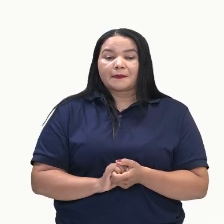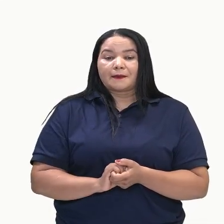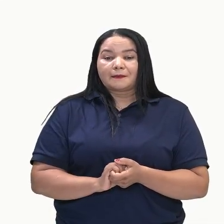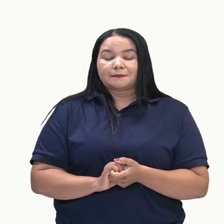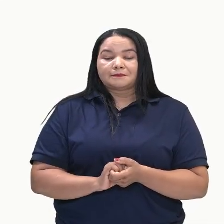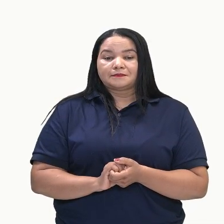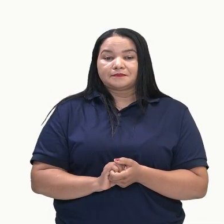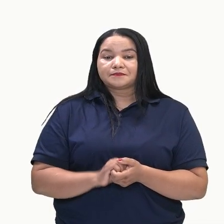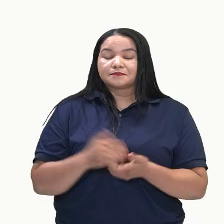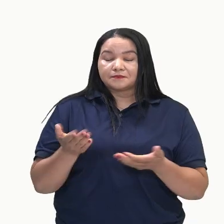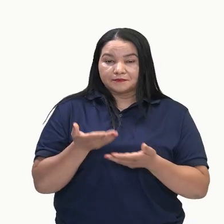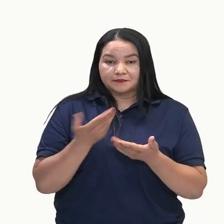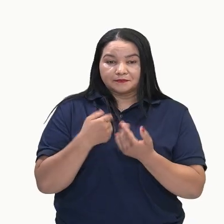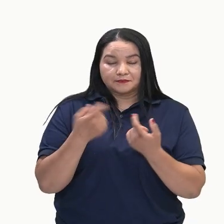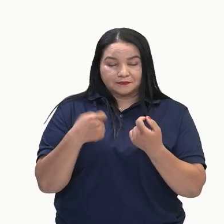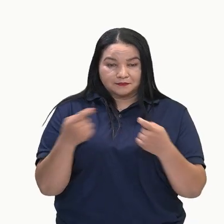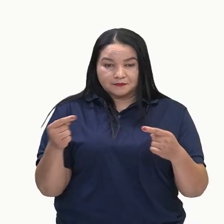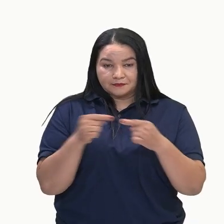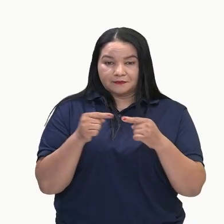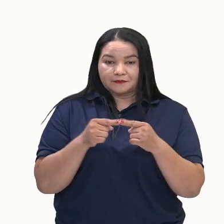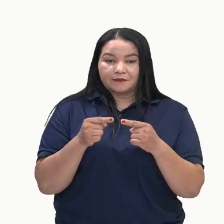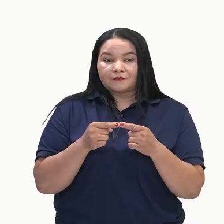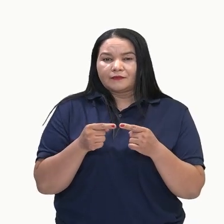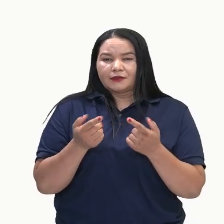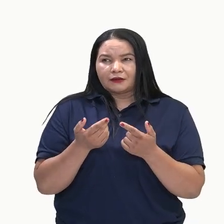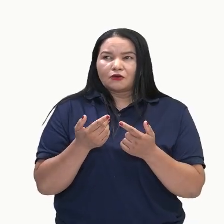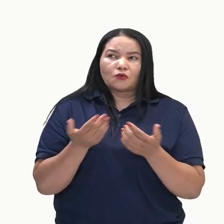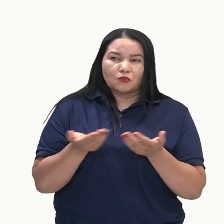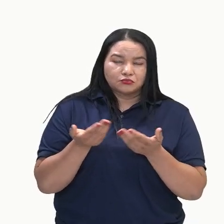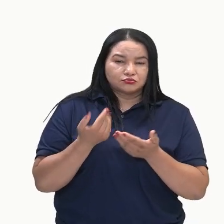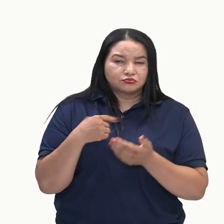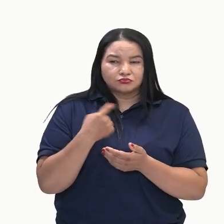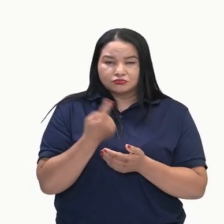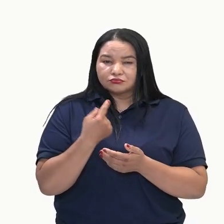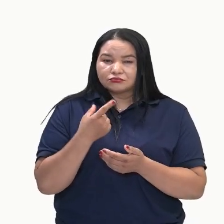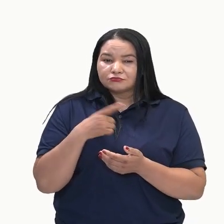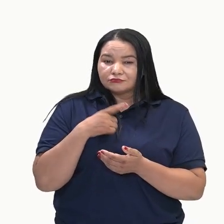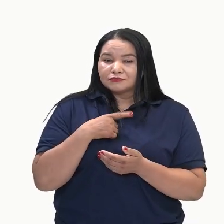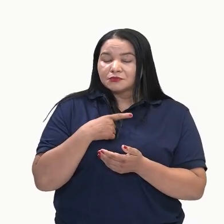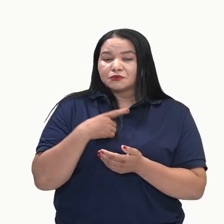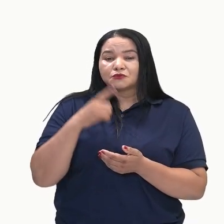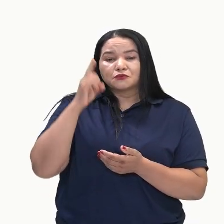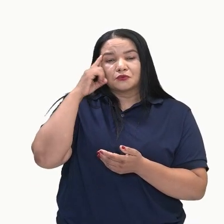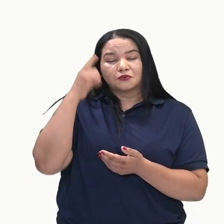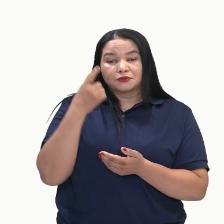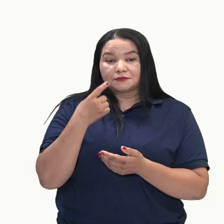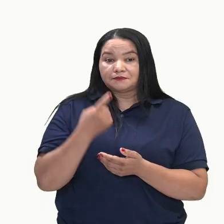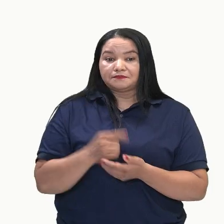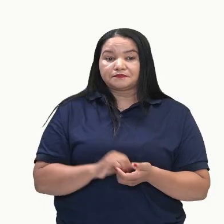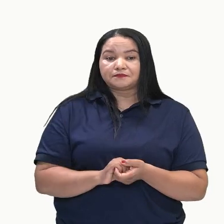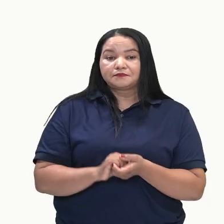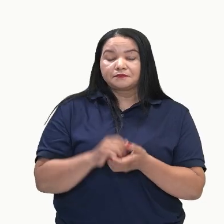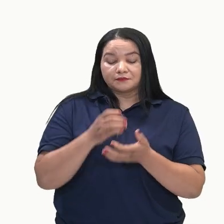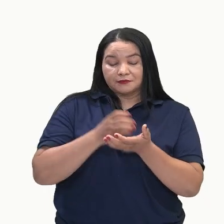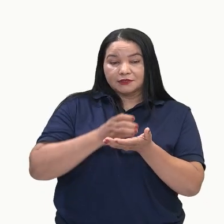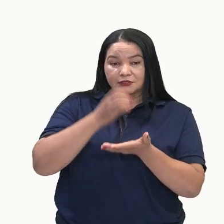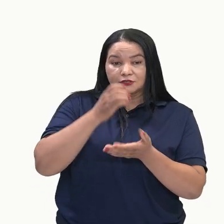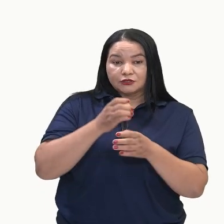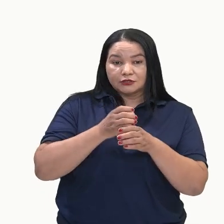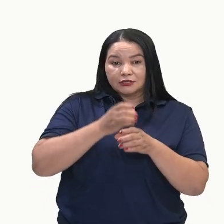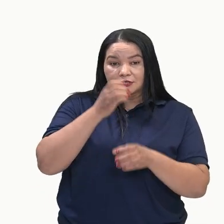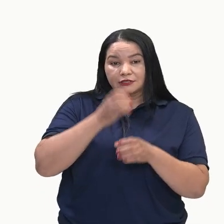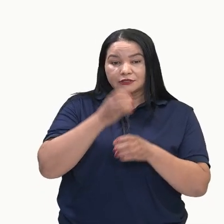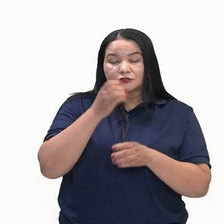possa fazer aí a associação a algo que está presente aí diariamente, não é? Um cilindro reto é uma figura